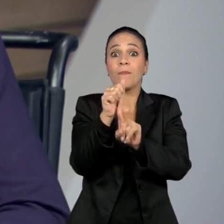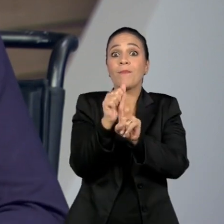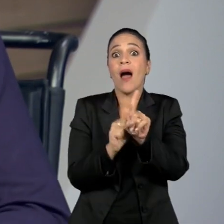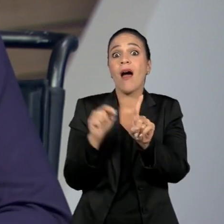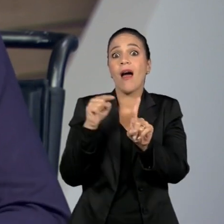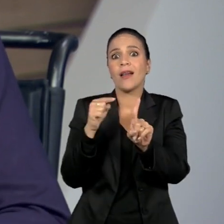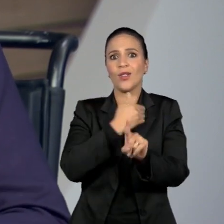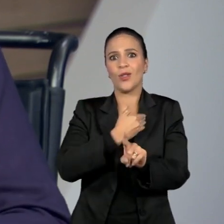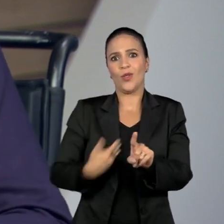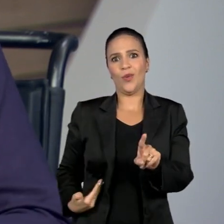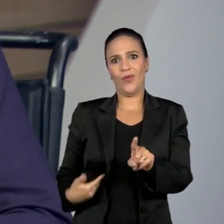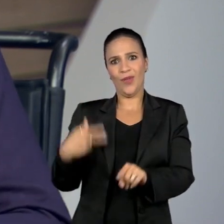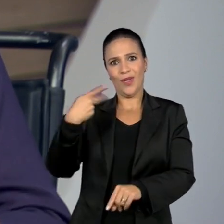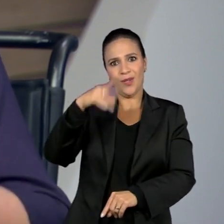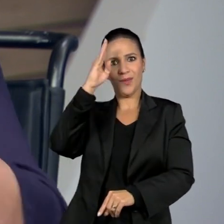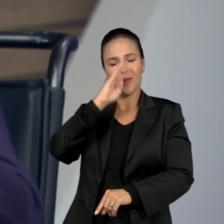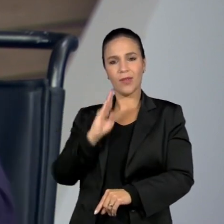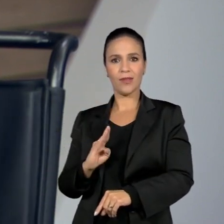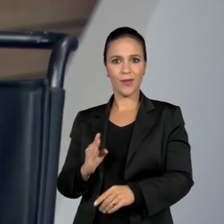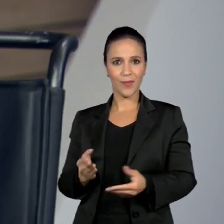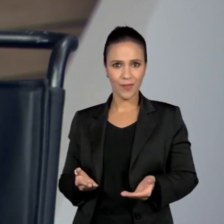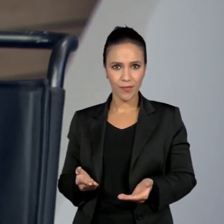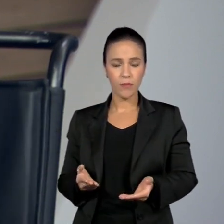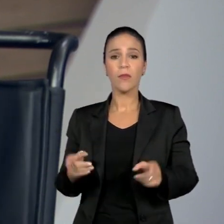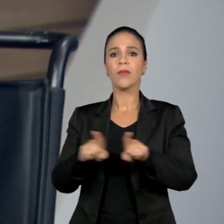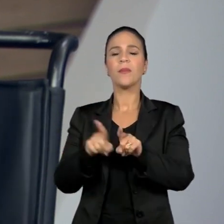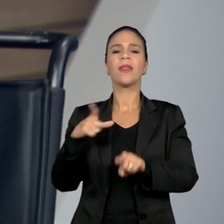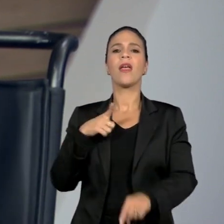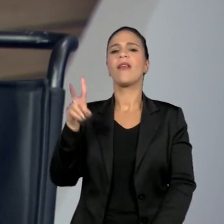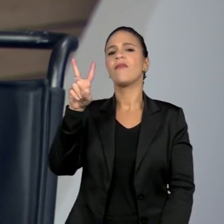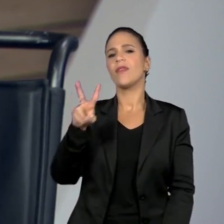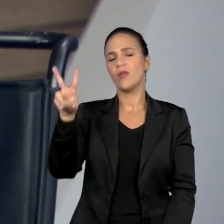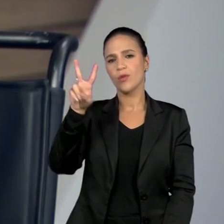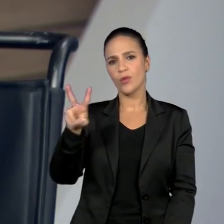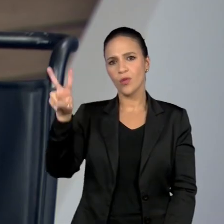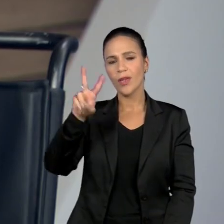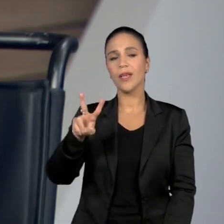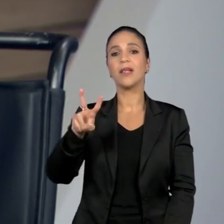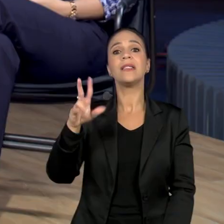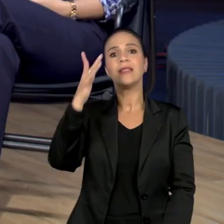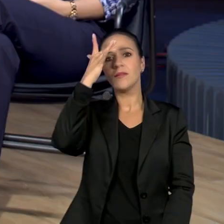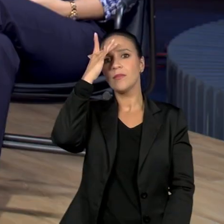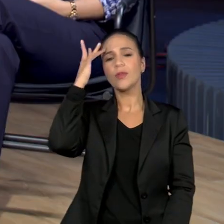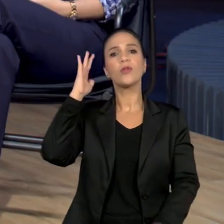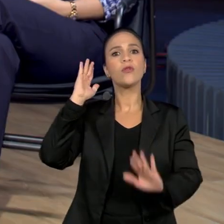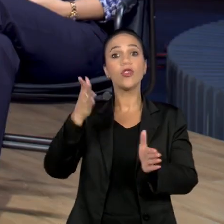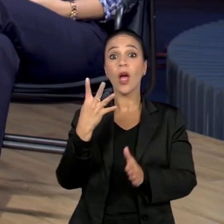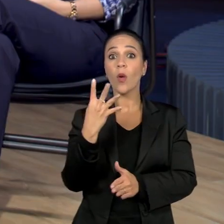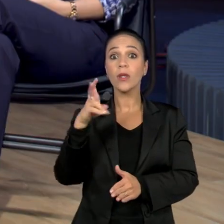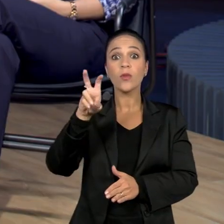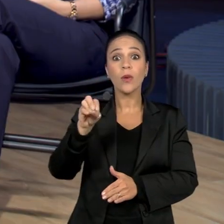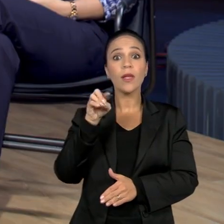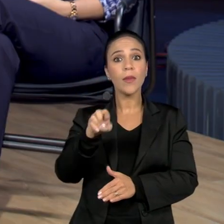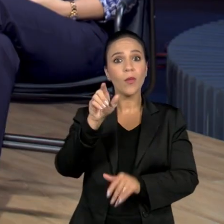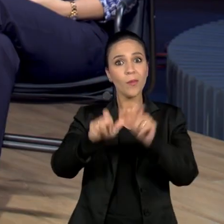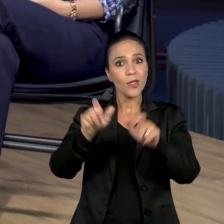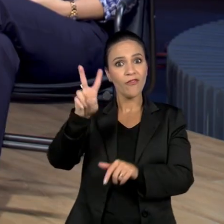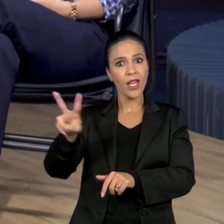pesquisa muito animadora para nós, num ambiente ainda de muito desconhecimento sobre o que são refugiados,